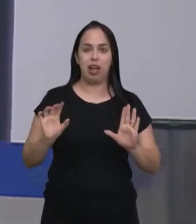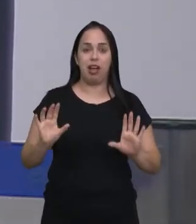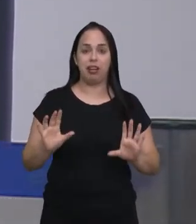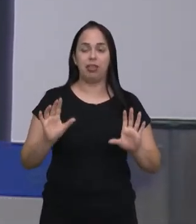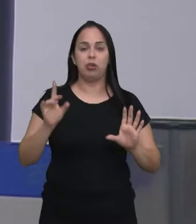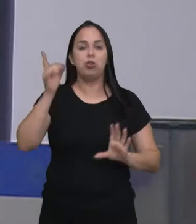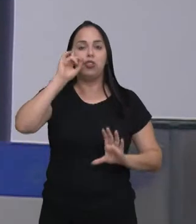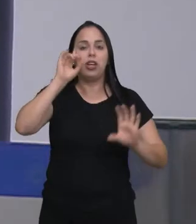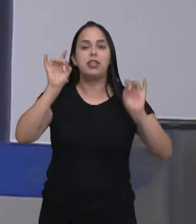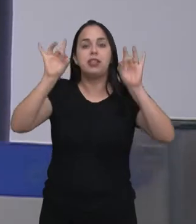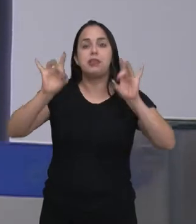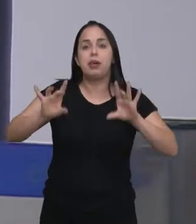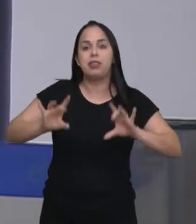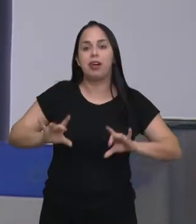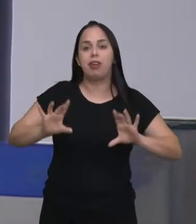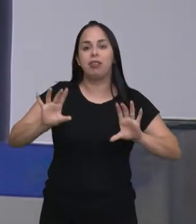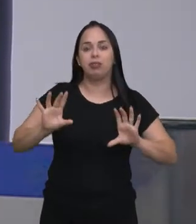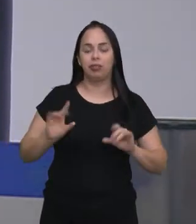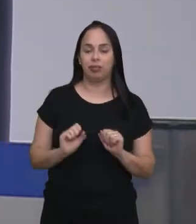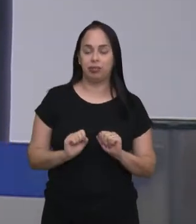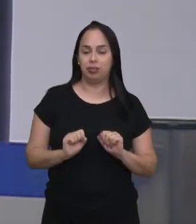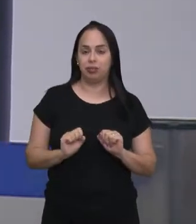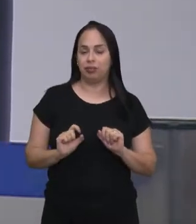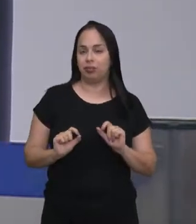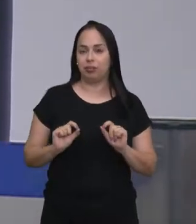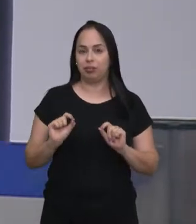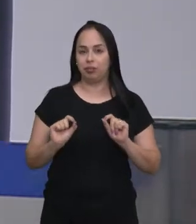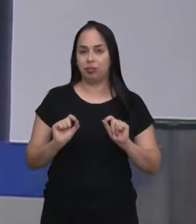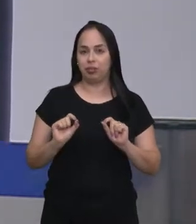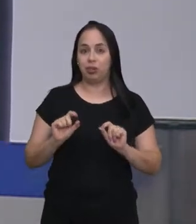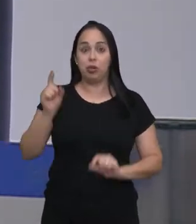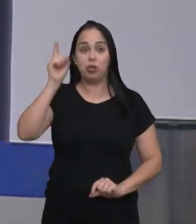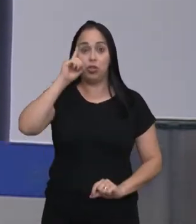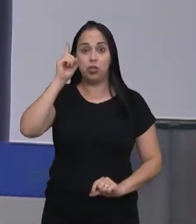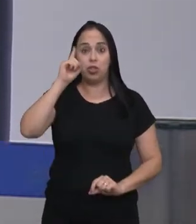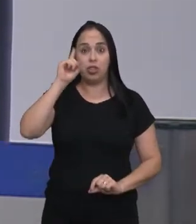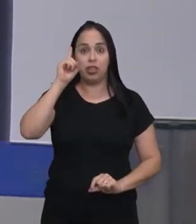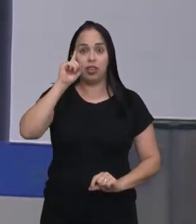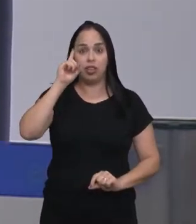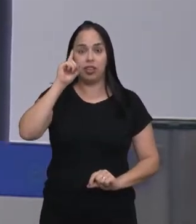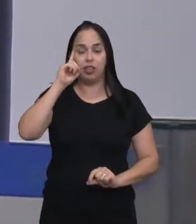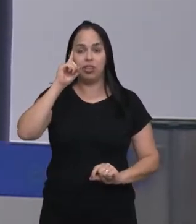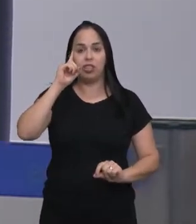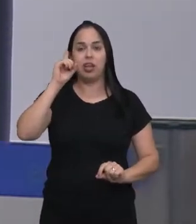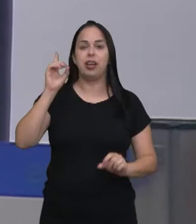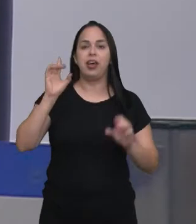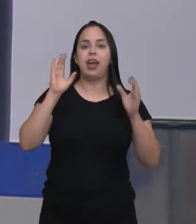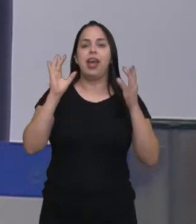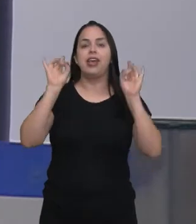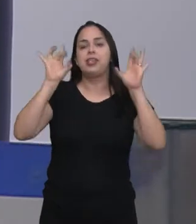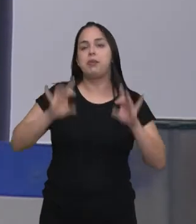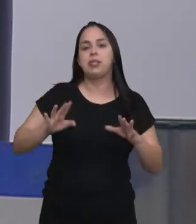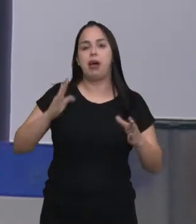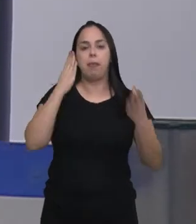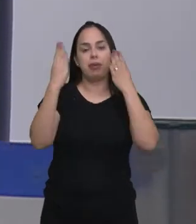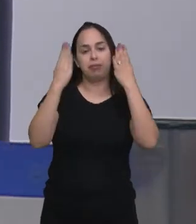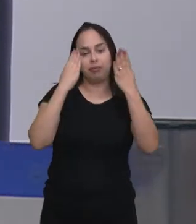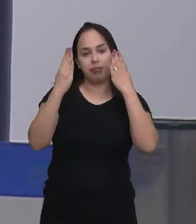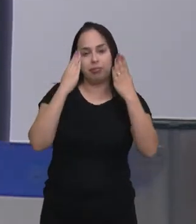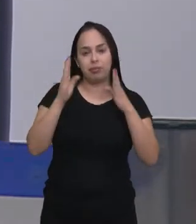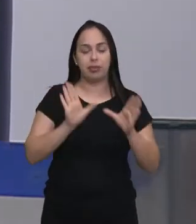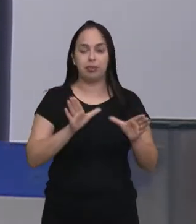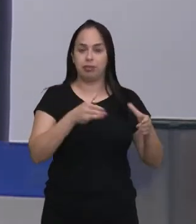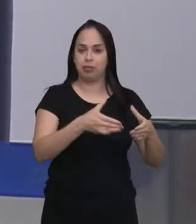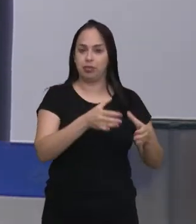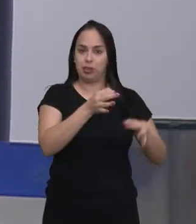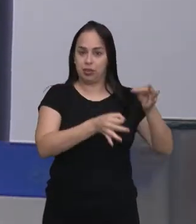e comemorações do município de São José dos Campos o Dia Municipal do Psicólogo. Comissão de